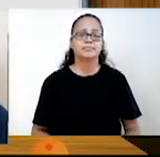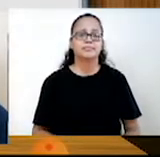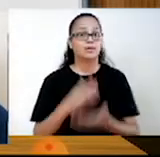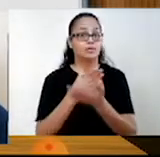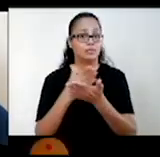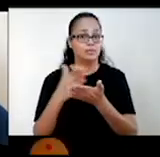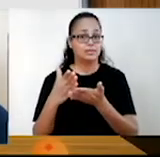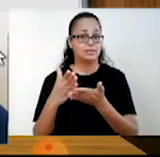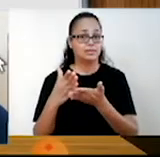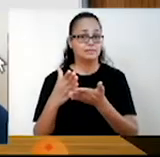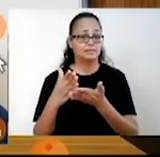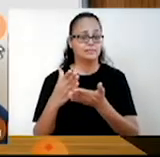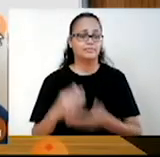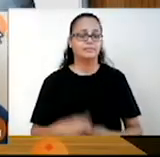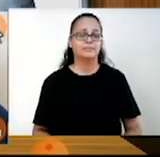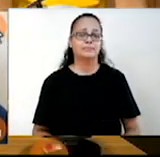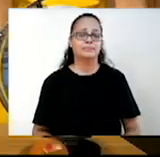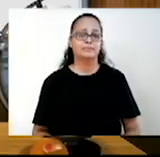Vamos lá?